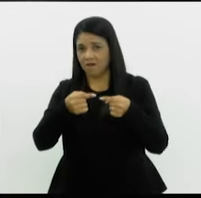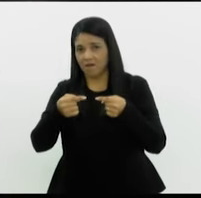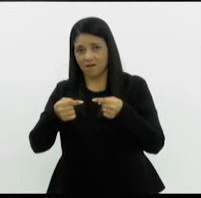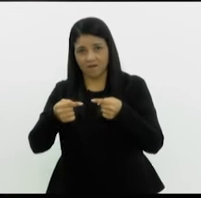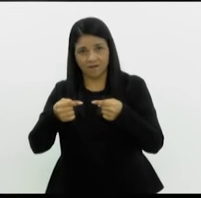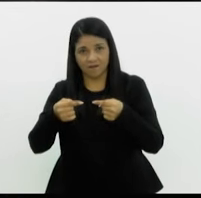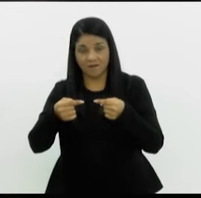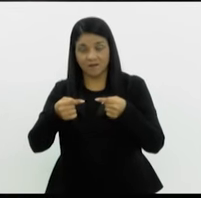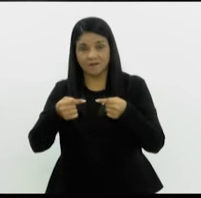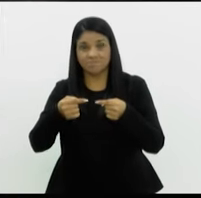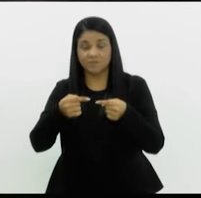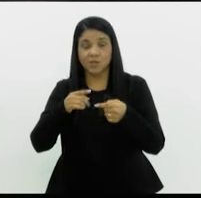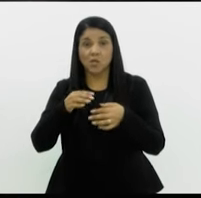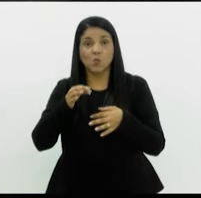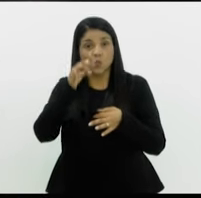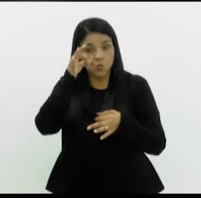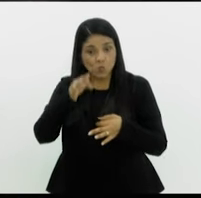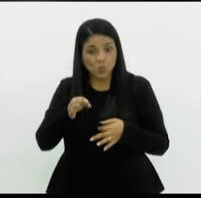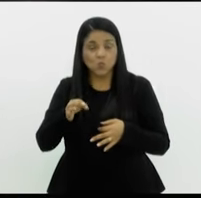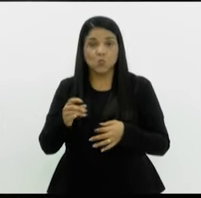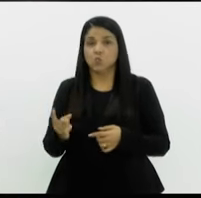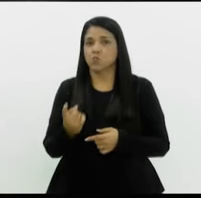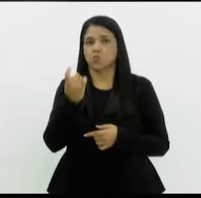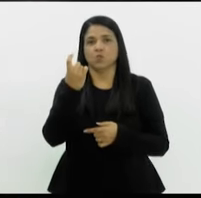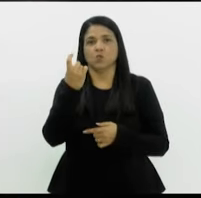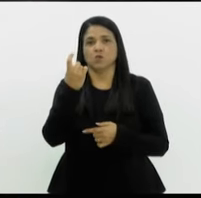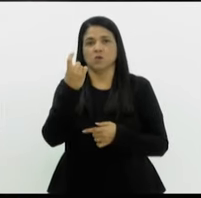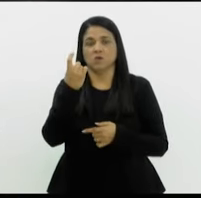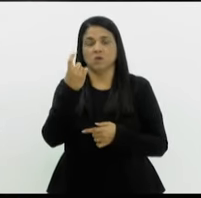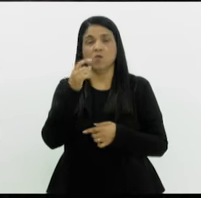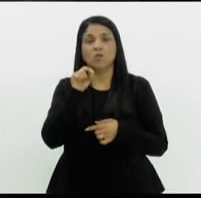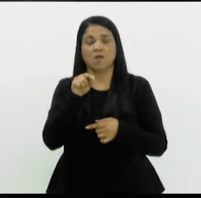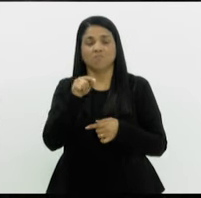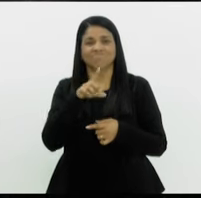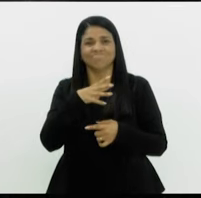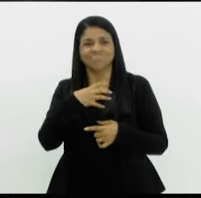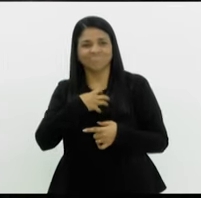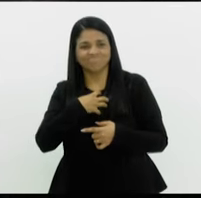coisa que temos certeza é que vivemos um clima de